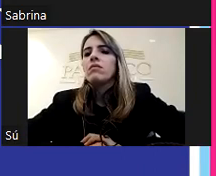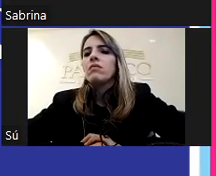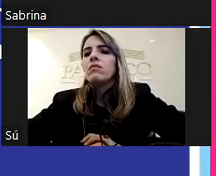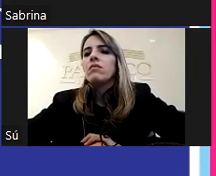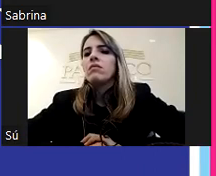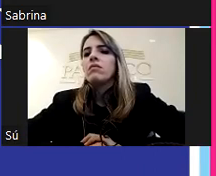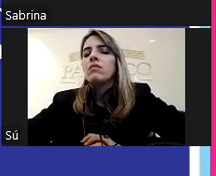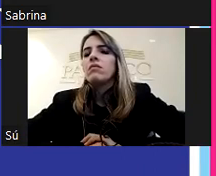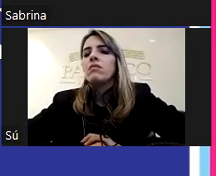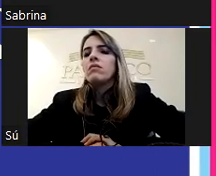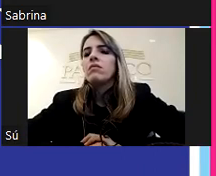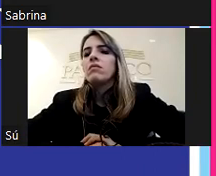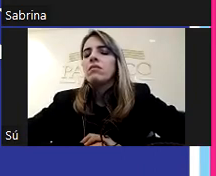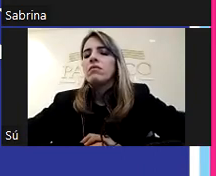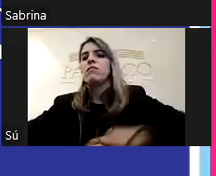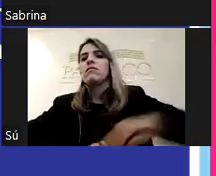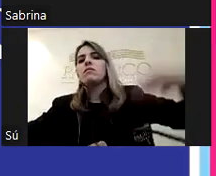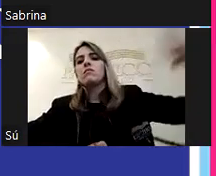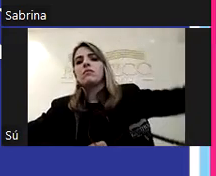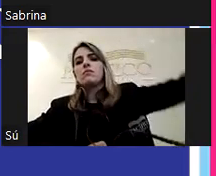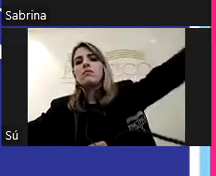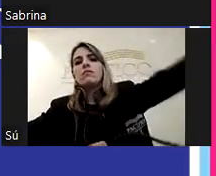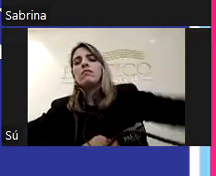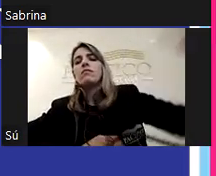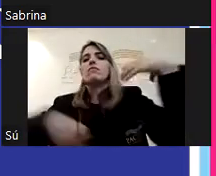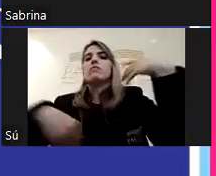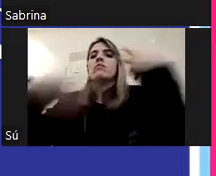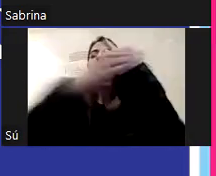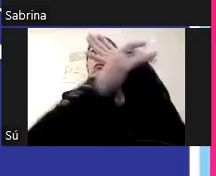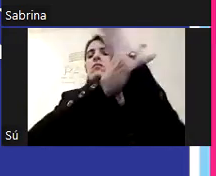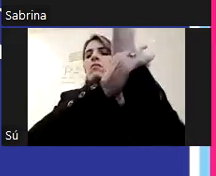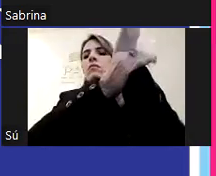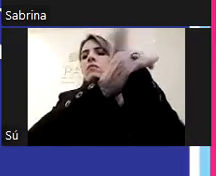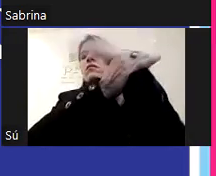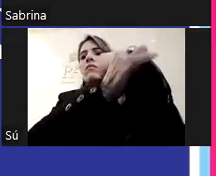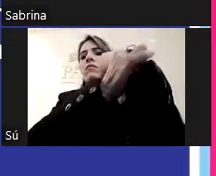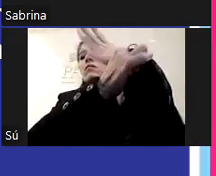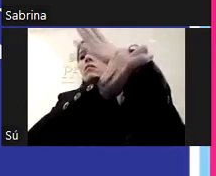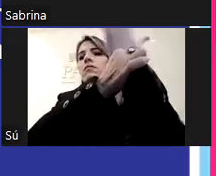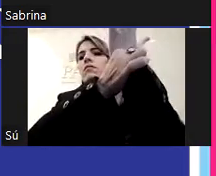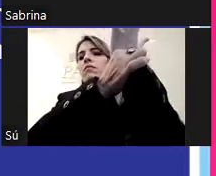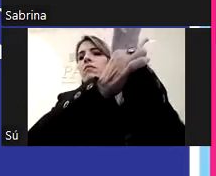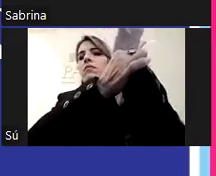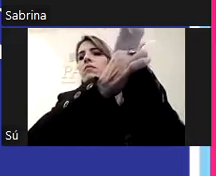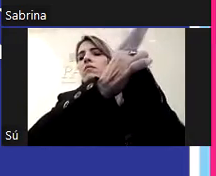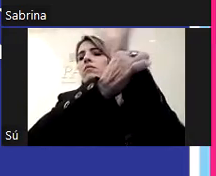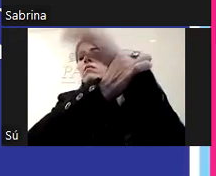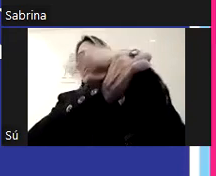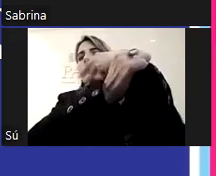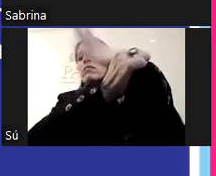A cena designada a falta de tesão quanto à ausência de orgasmo feminino,